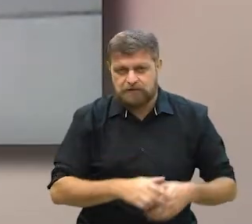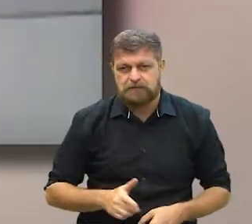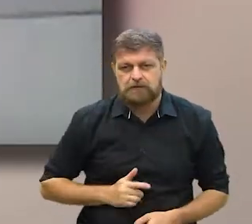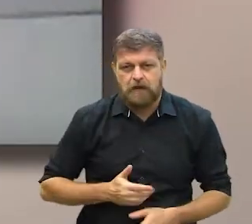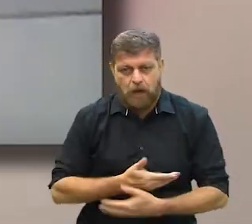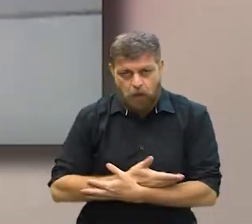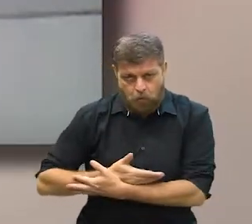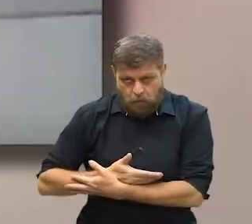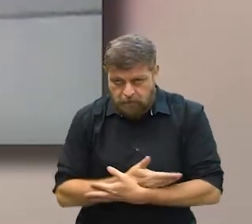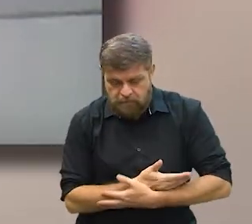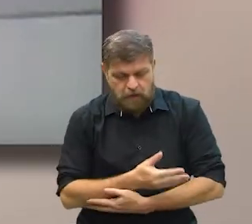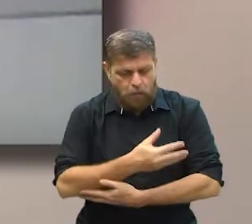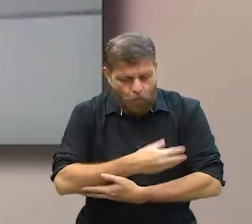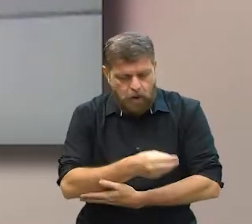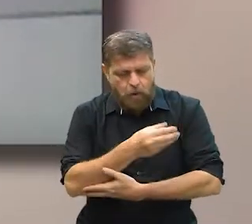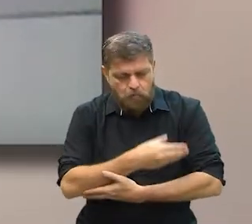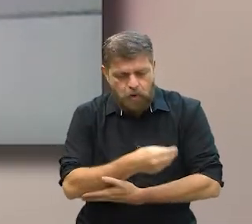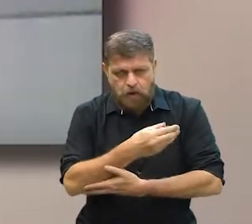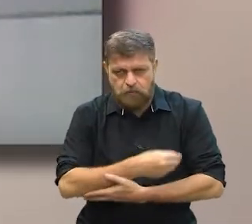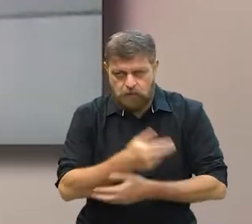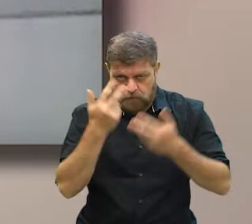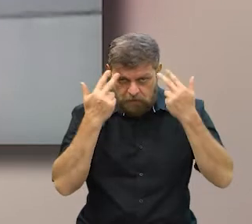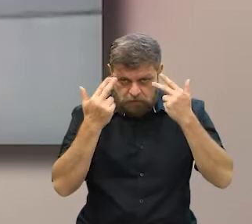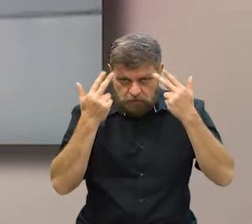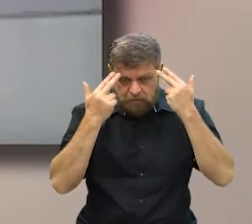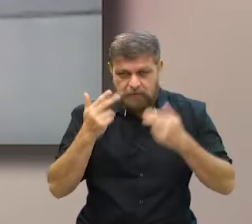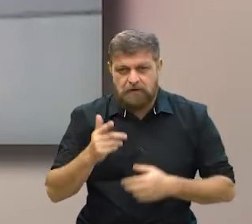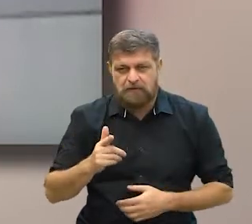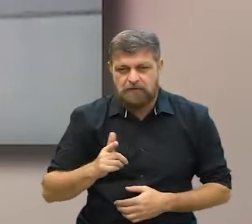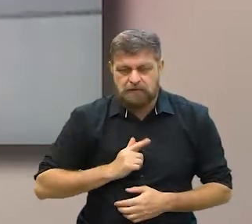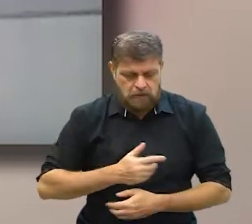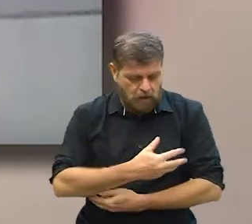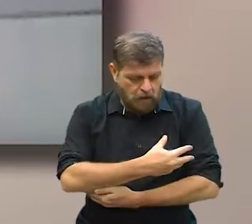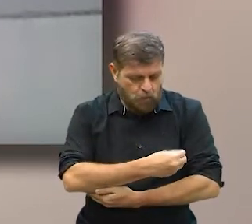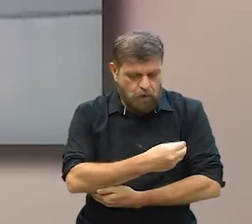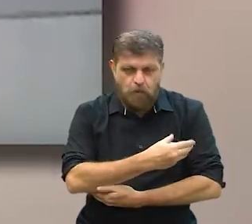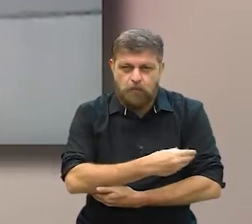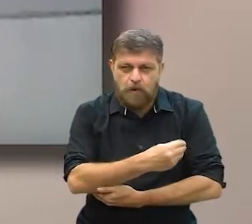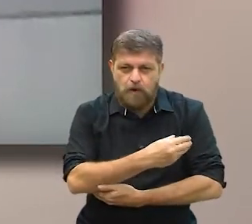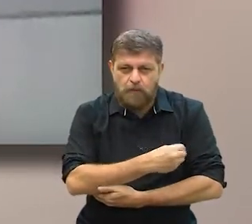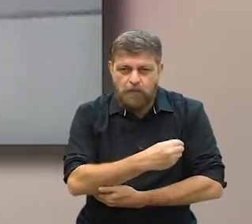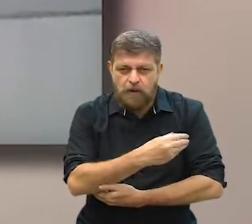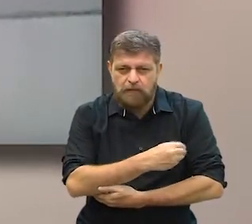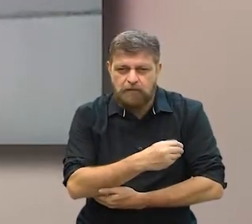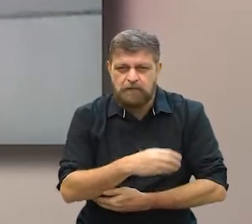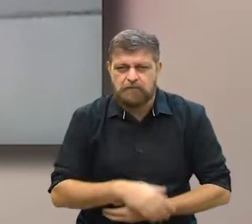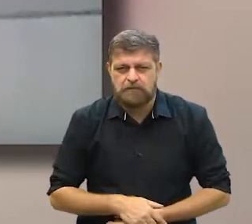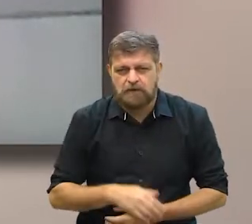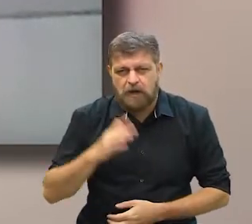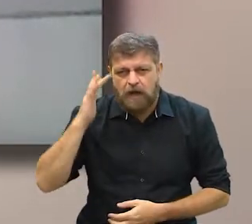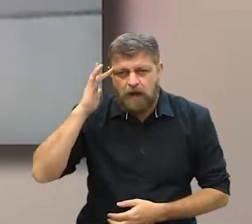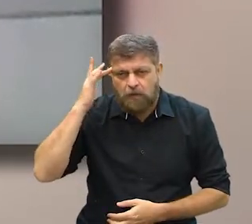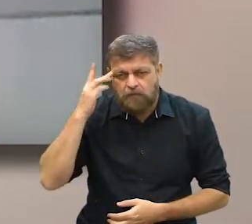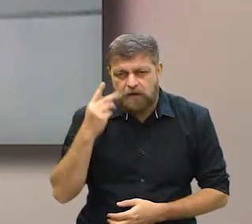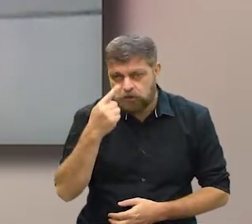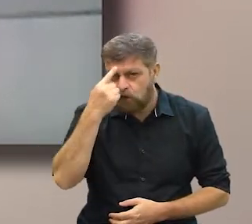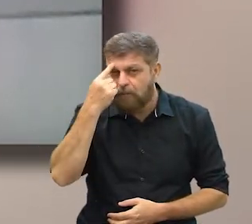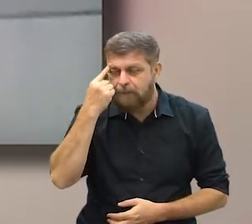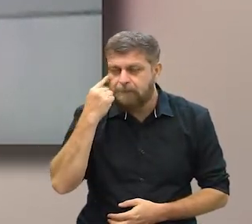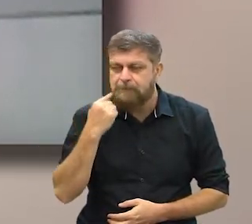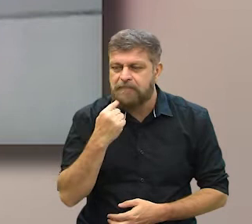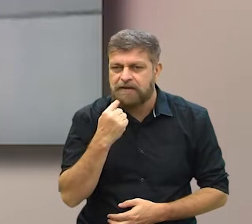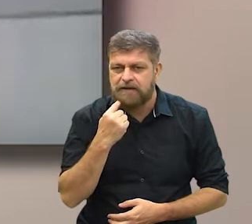né, também se o bebê está sugando certinho ou não. O bebê que suga corretamente, com força e tal, e pega